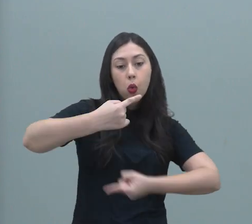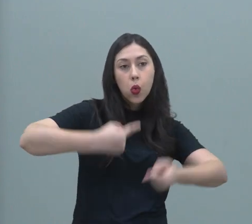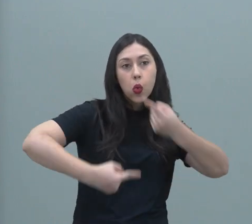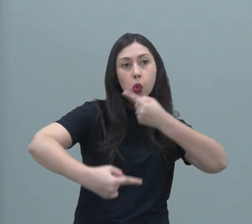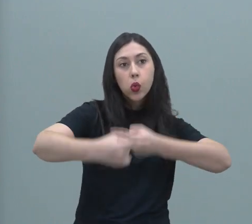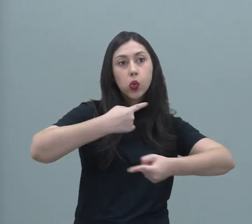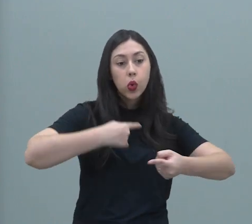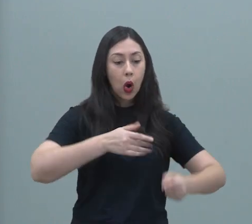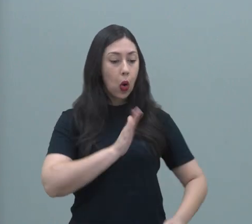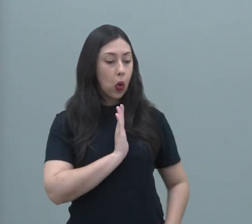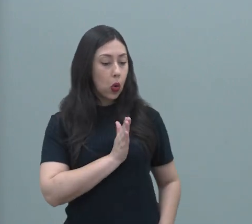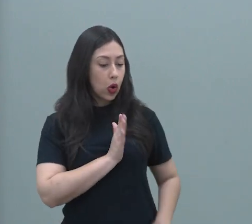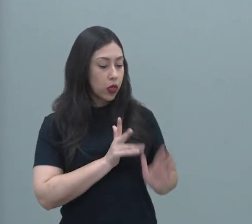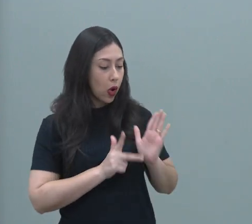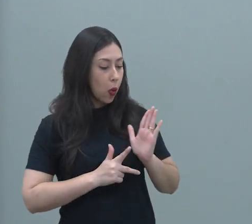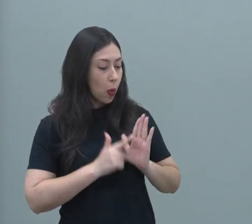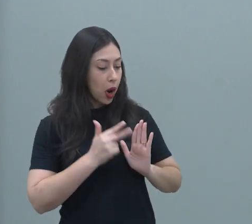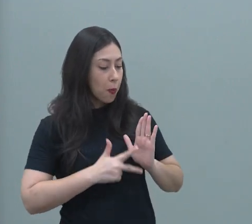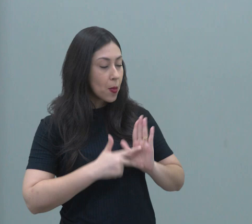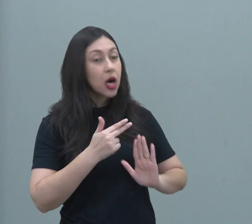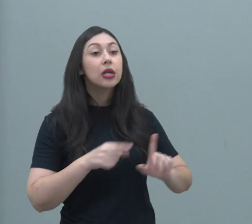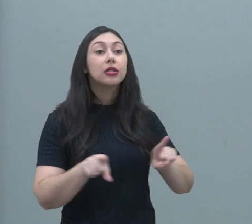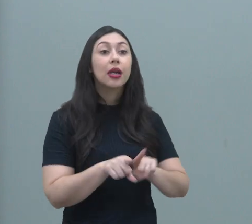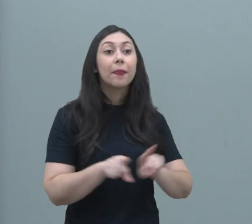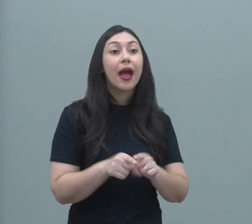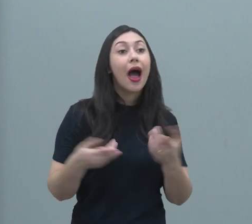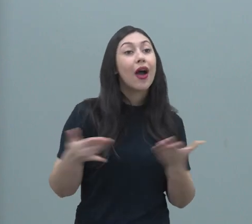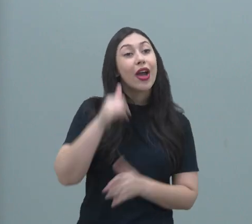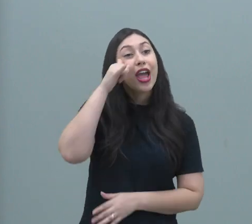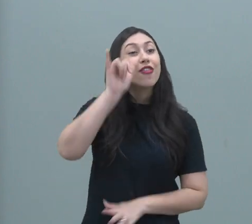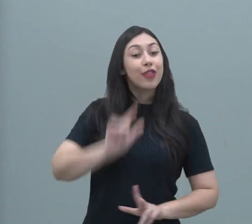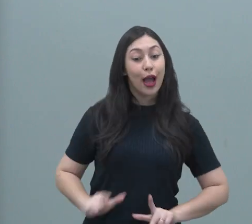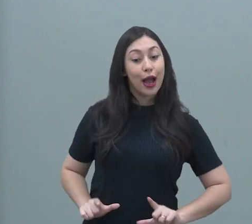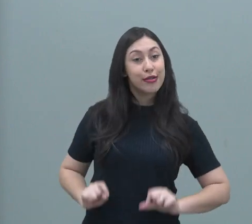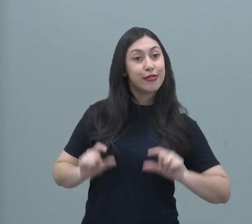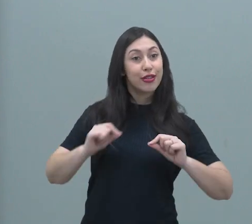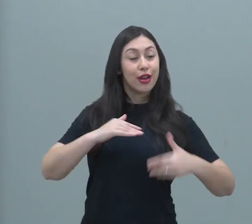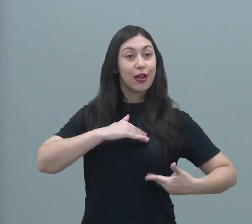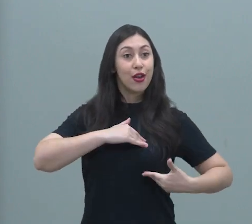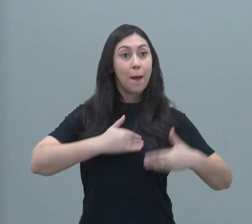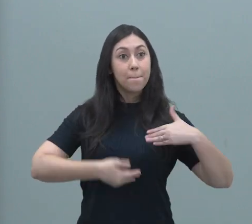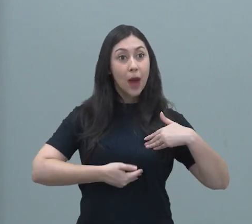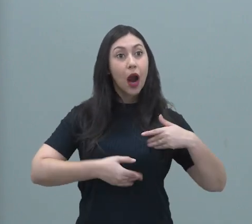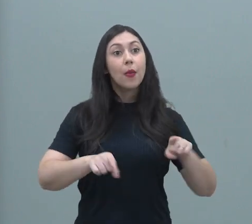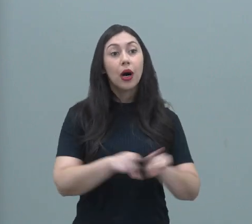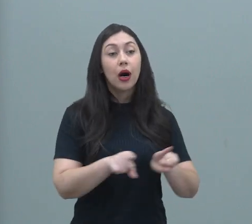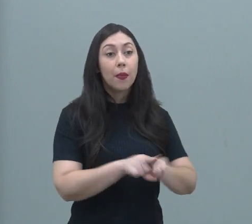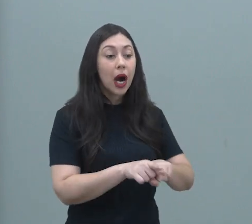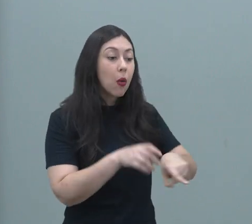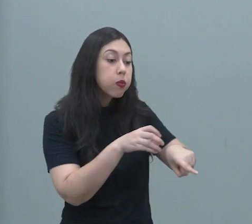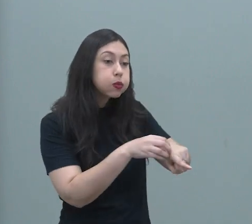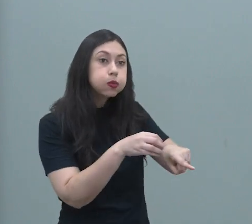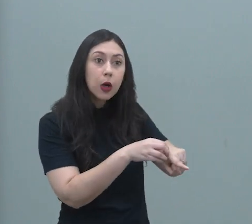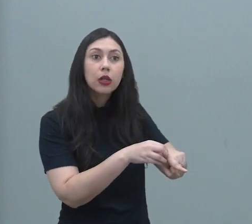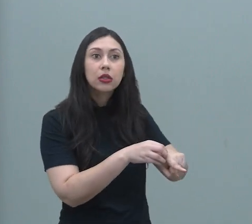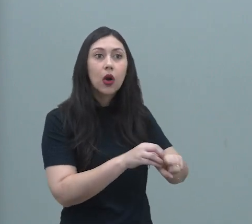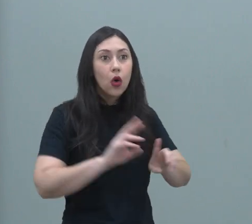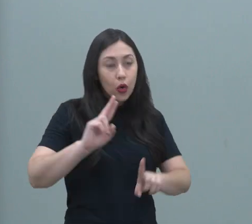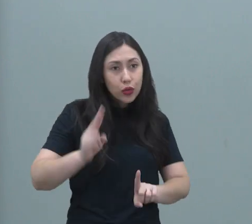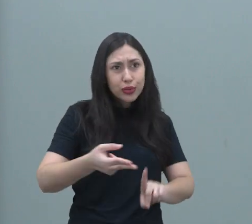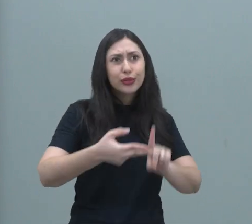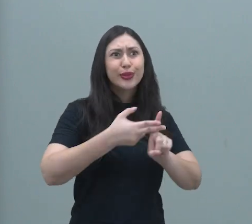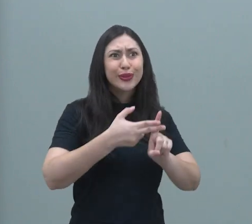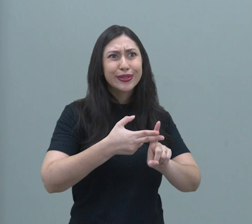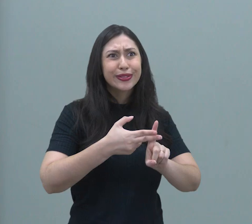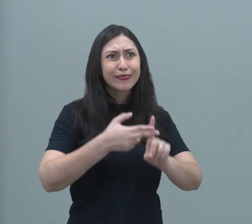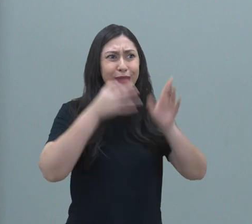hemodiálise, cirurgias cardíacas, estamos agora na prevenção do câncer de mama, do câncer de próstata, então o SUS tem legislações